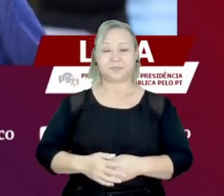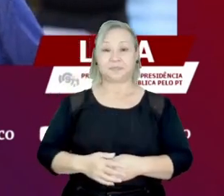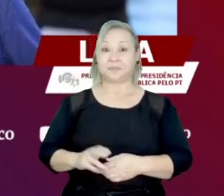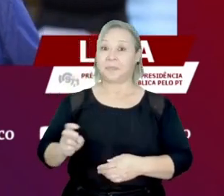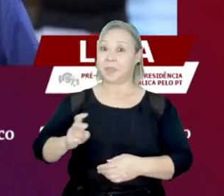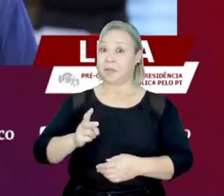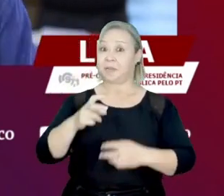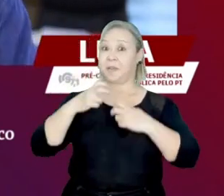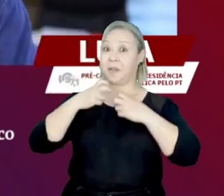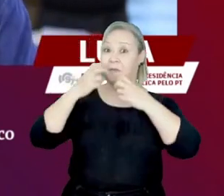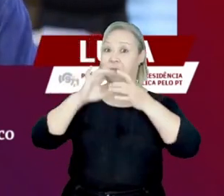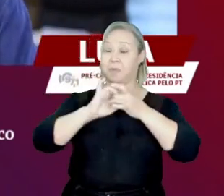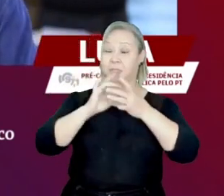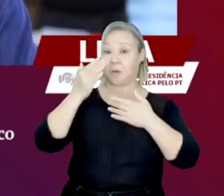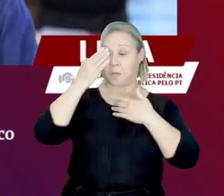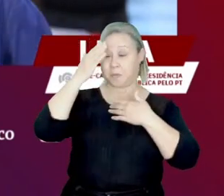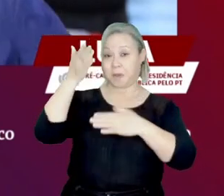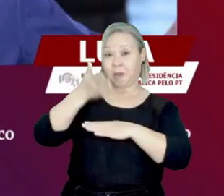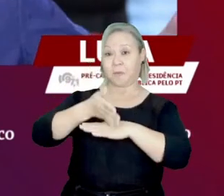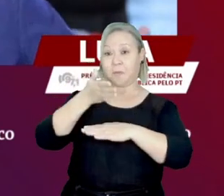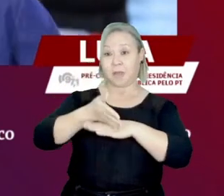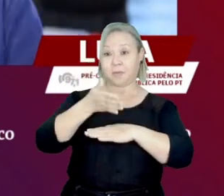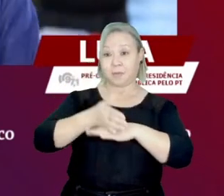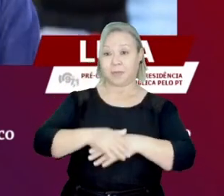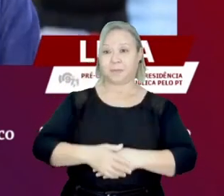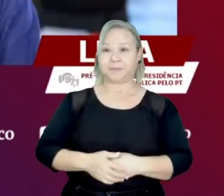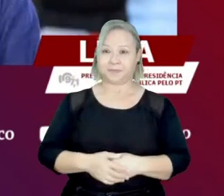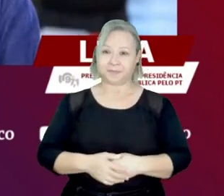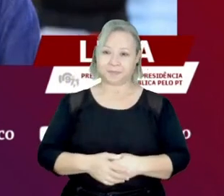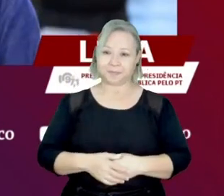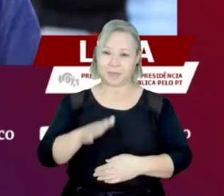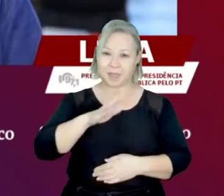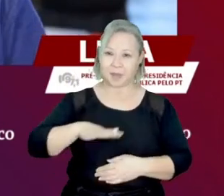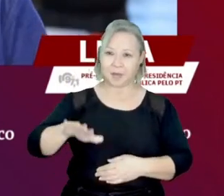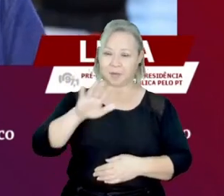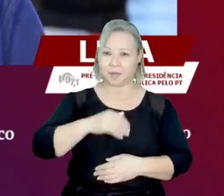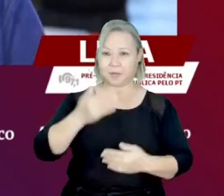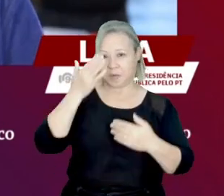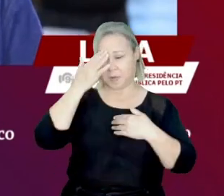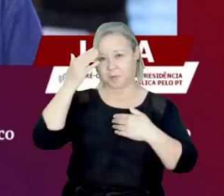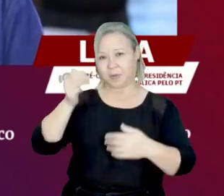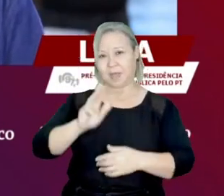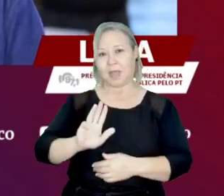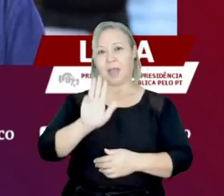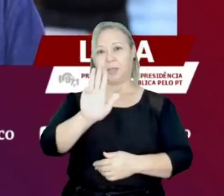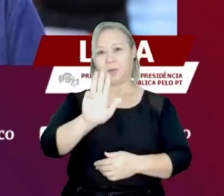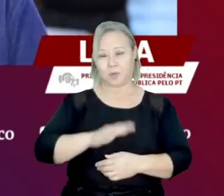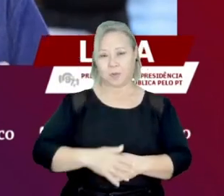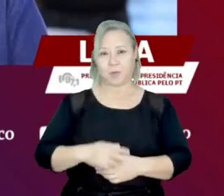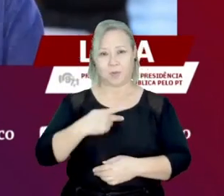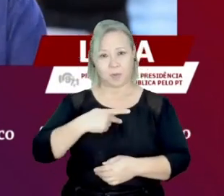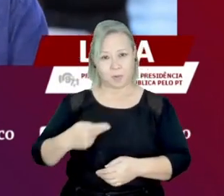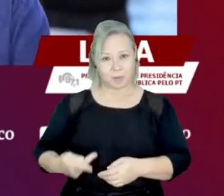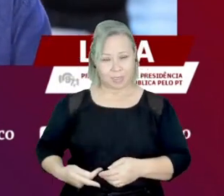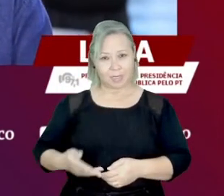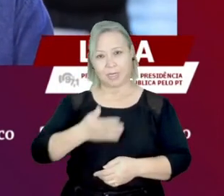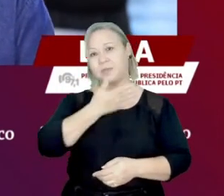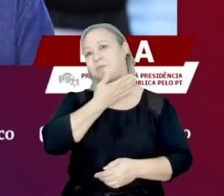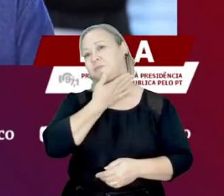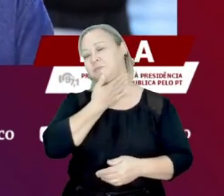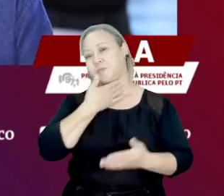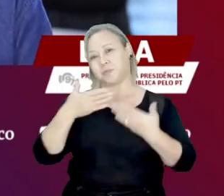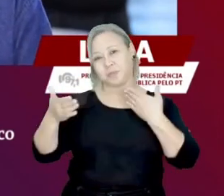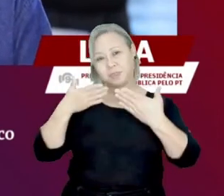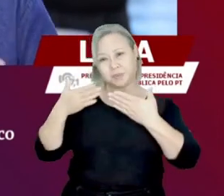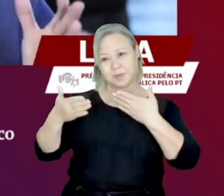Lula. Obrigado, obrigado, Jefferson. Obrigado, Gustavo. Obrigado, ouvinte do programa amanhã.com. Obrigado, companheiros e companheiras de